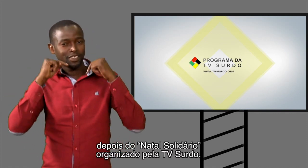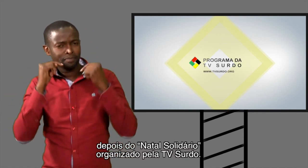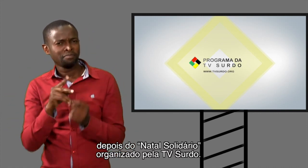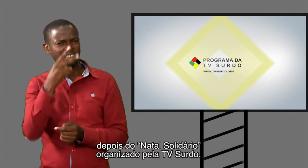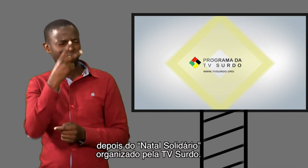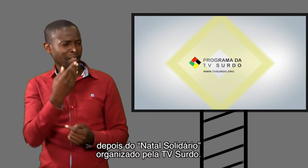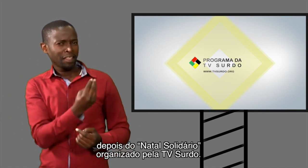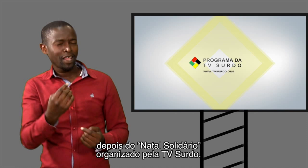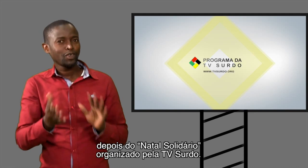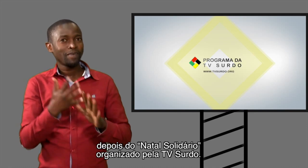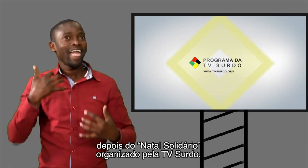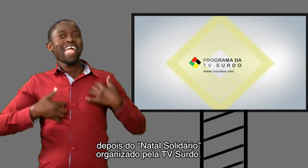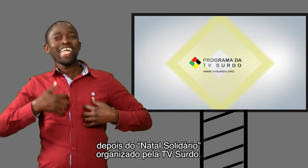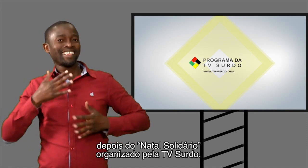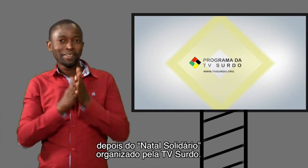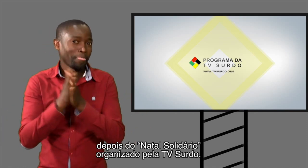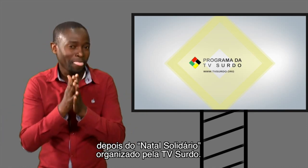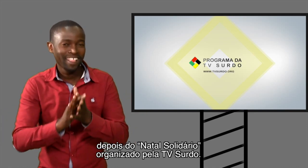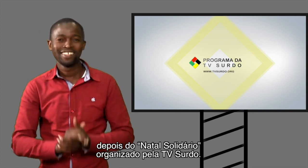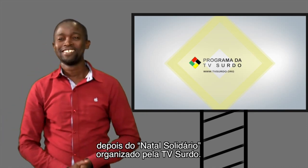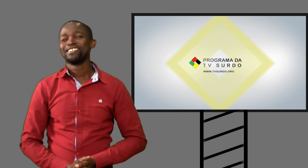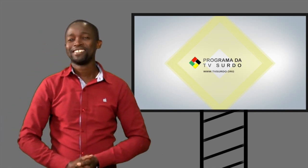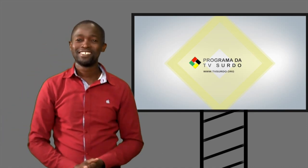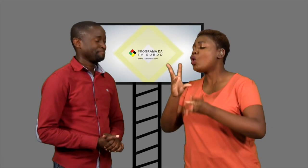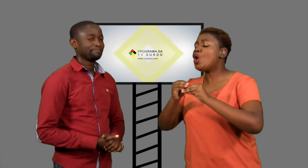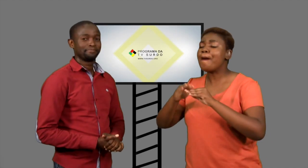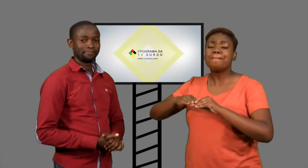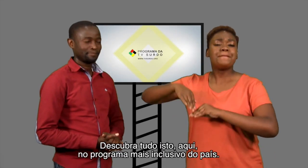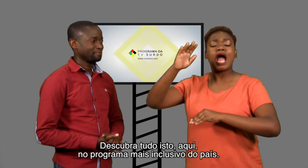Solidário organizado pela TV Sul.